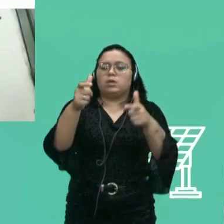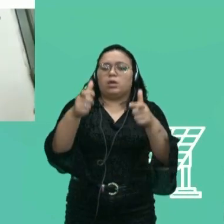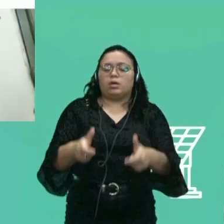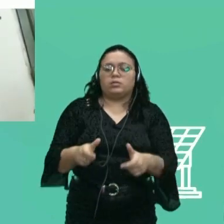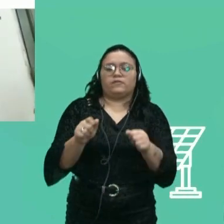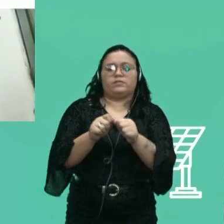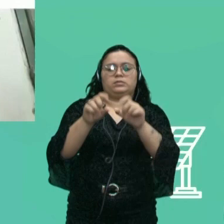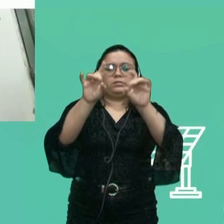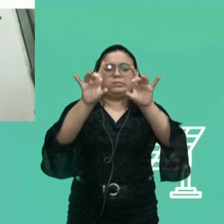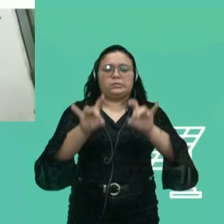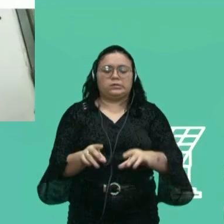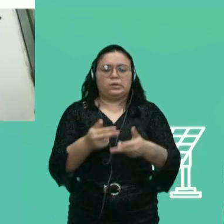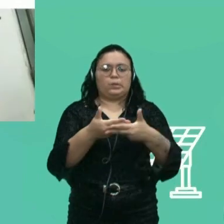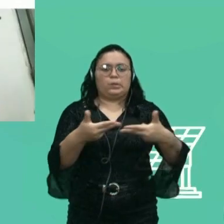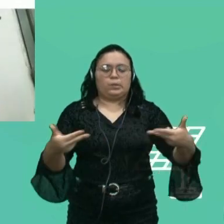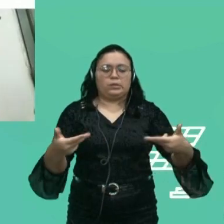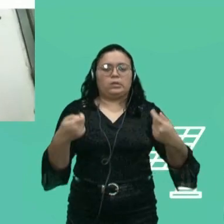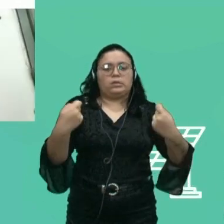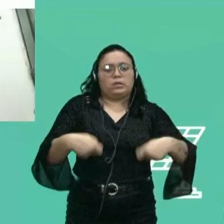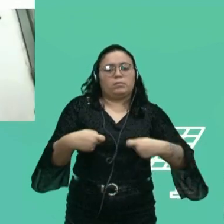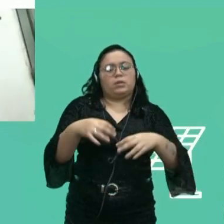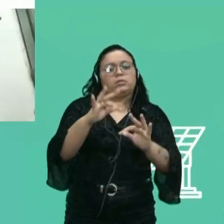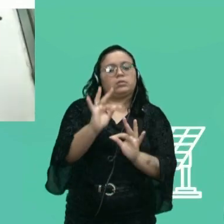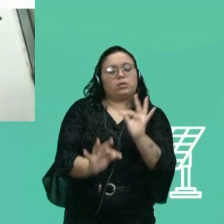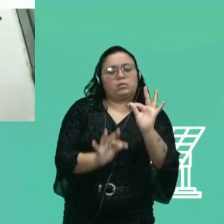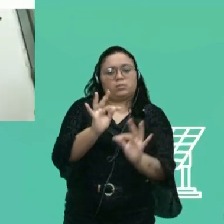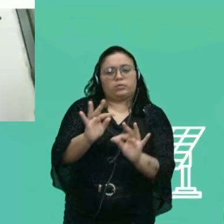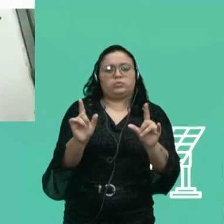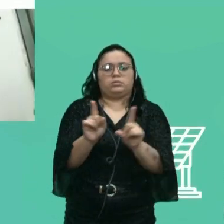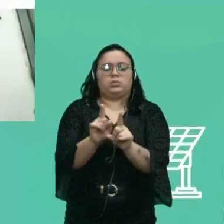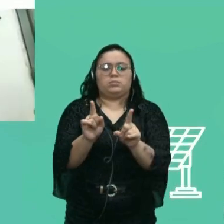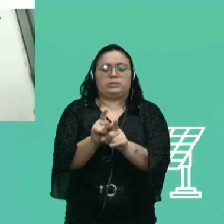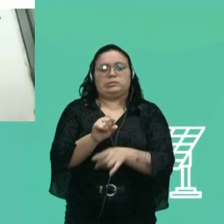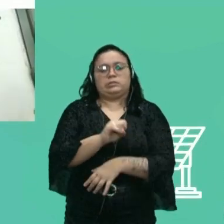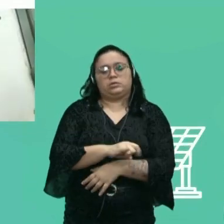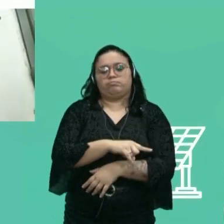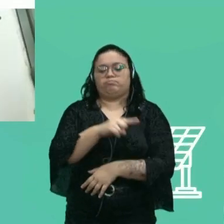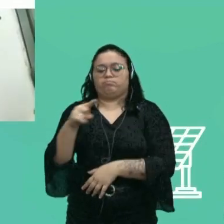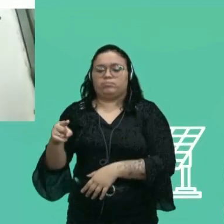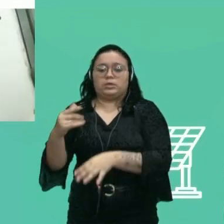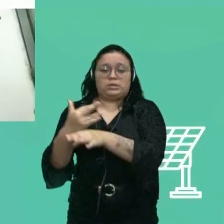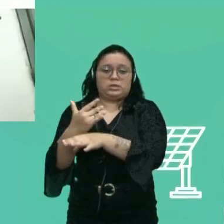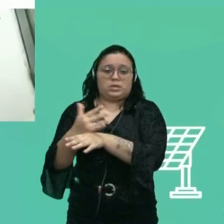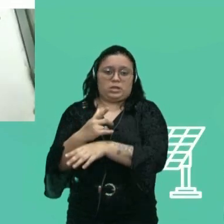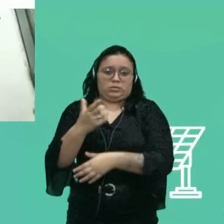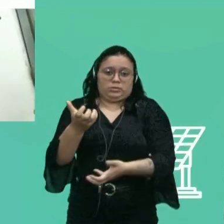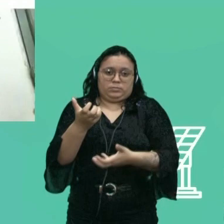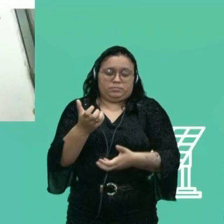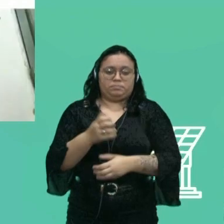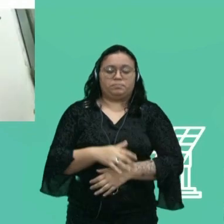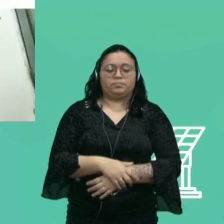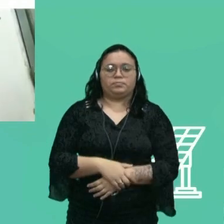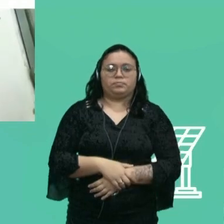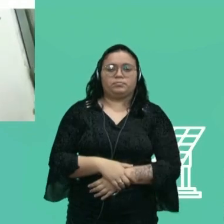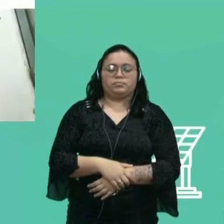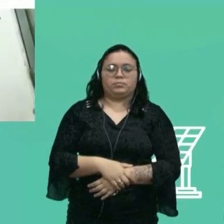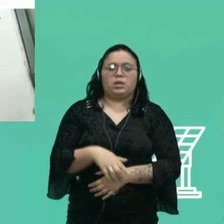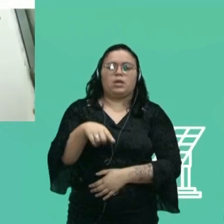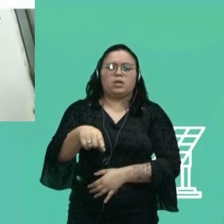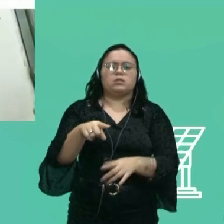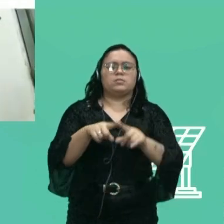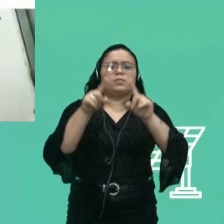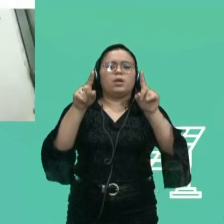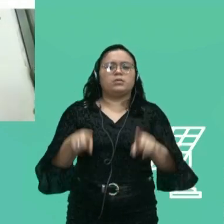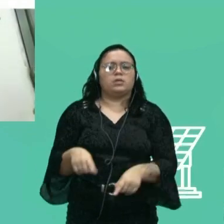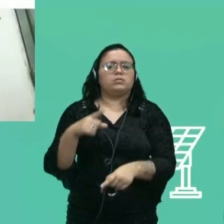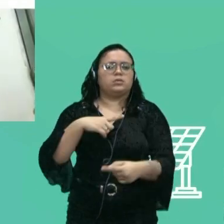residenciais, industriais e dos transportes, na mobilidade urbana. Nesse contexto, o projeto tem como objetivo a produção